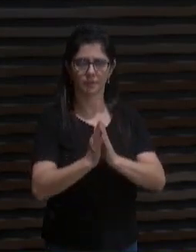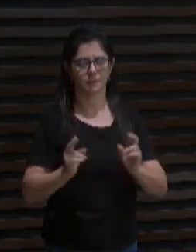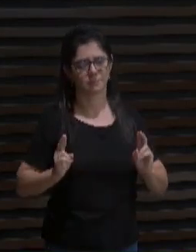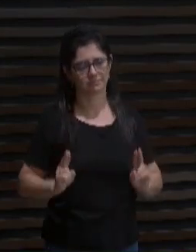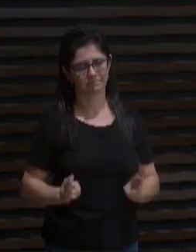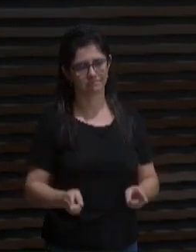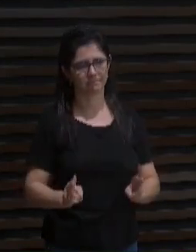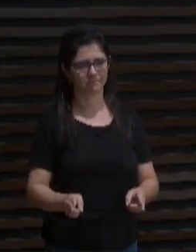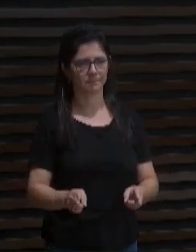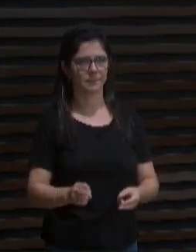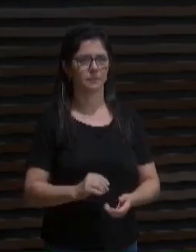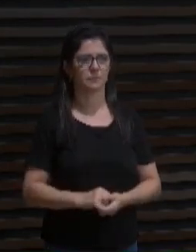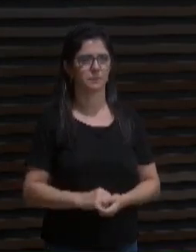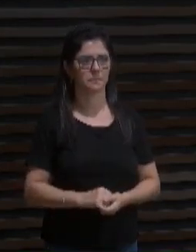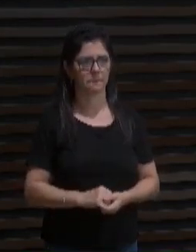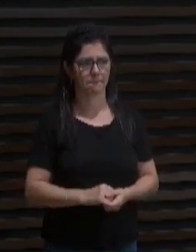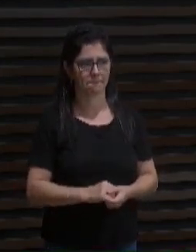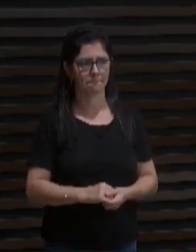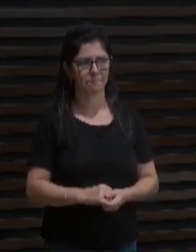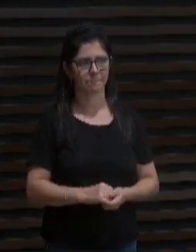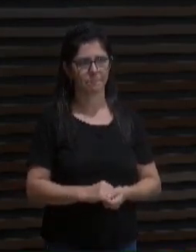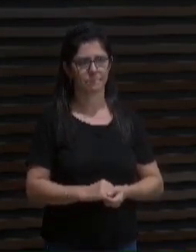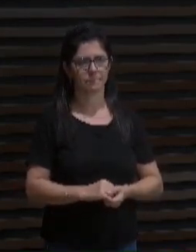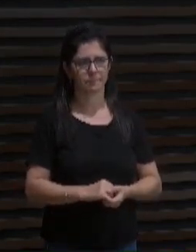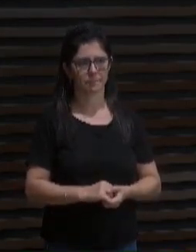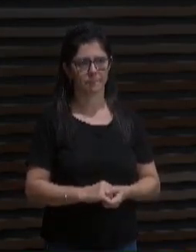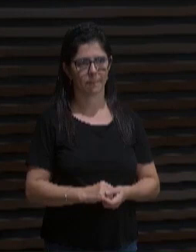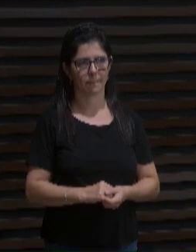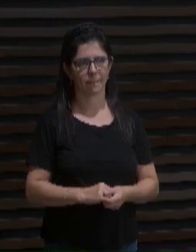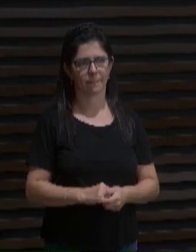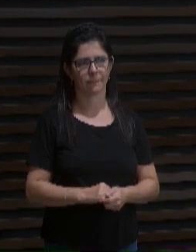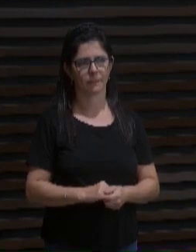cessar. E olha isso daqui, que nós aprendemos também.